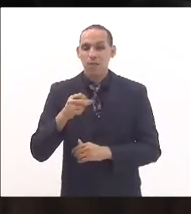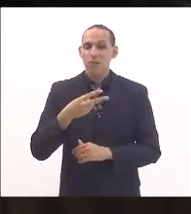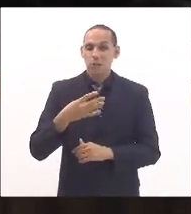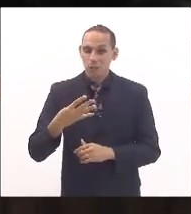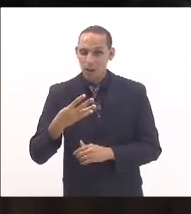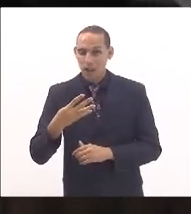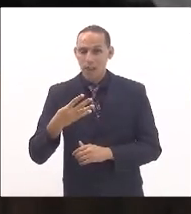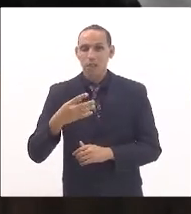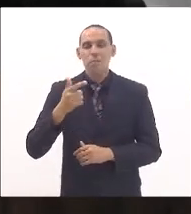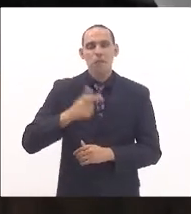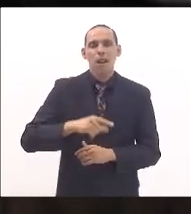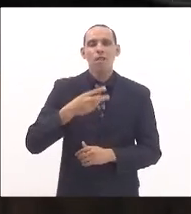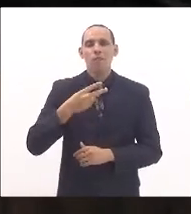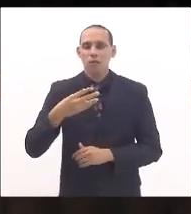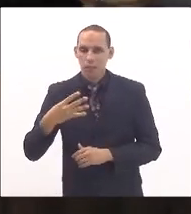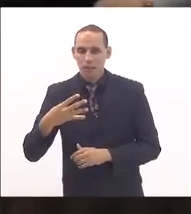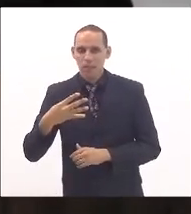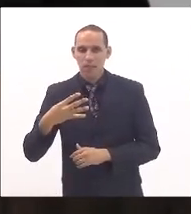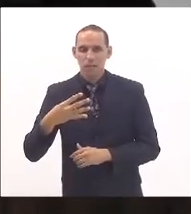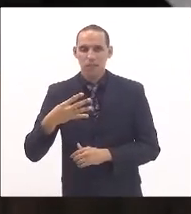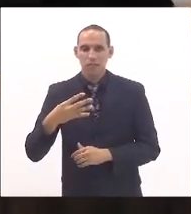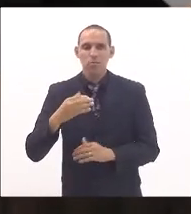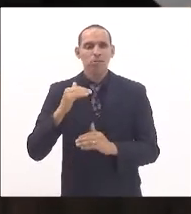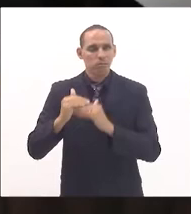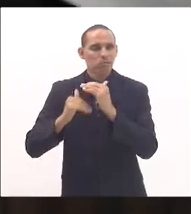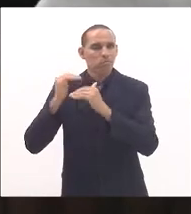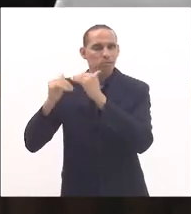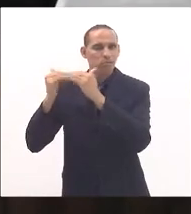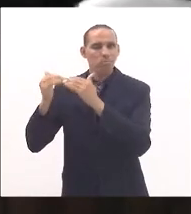mais 24. Vai escalonando.